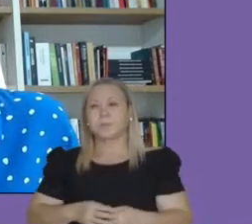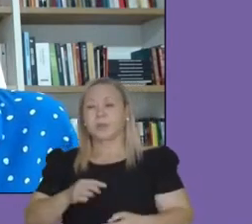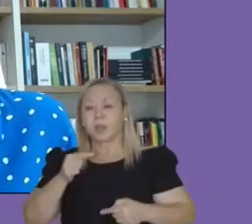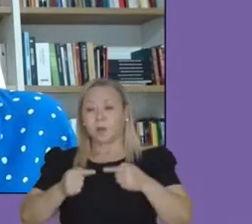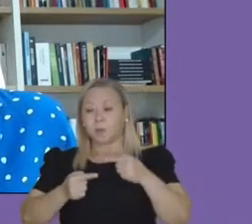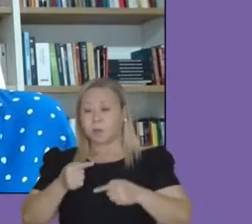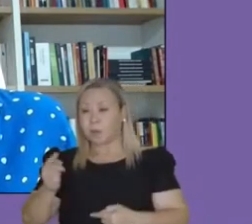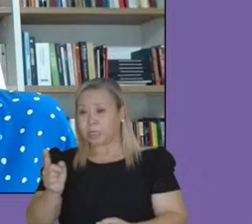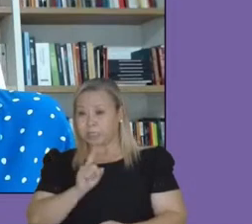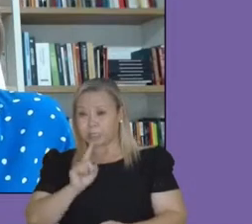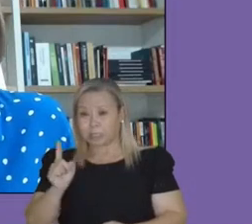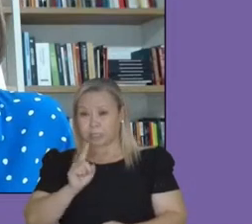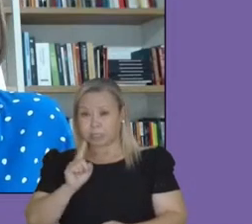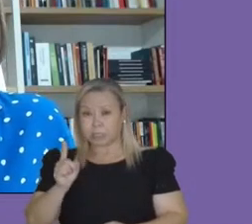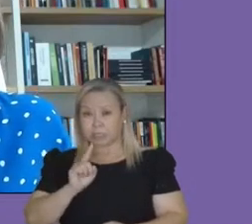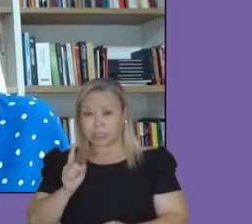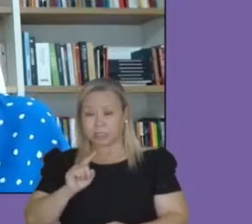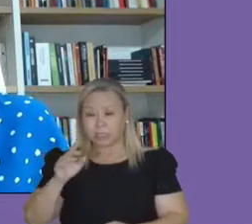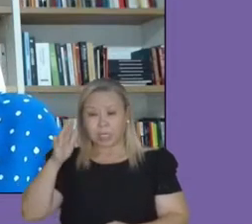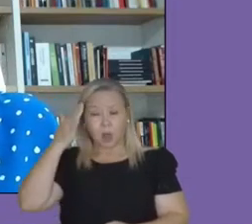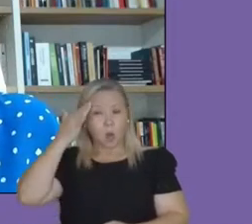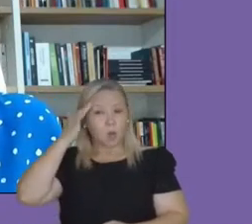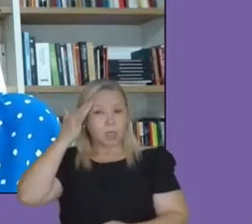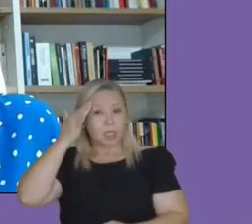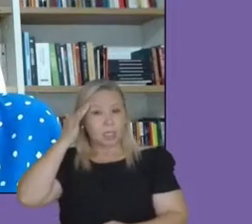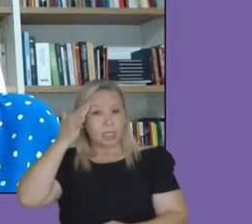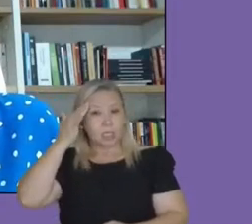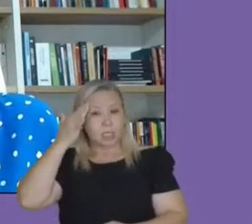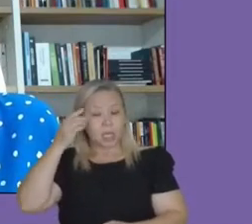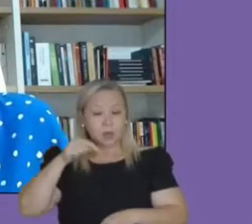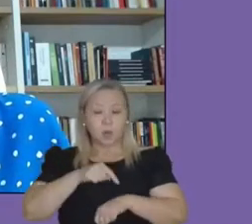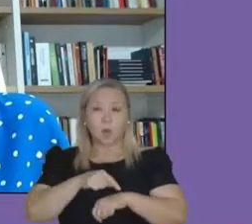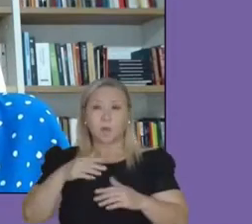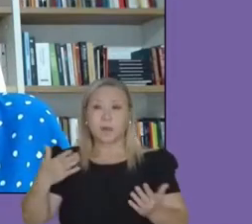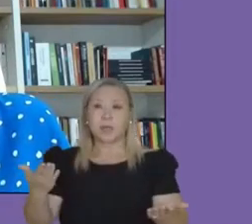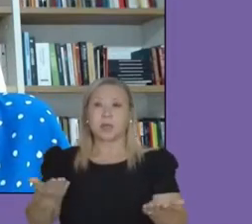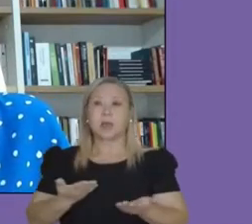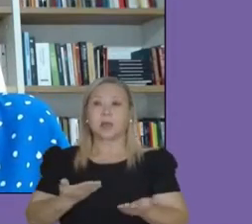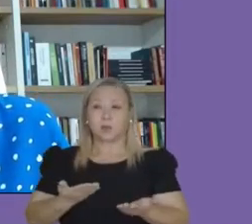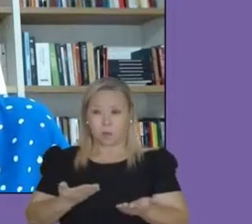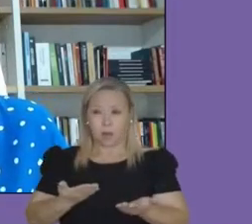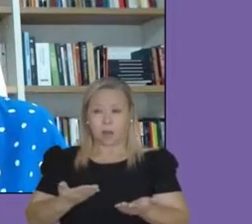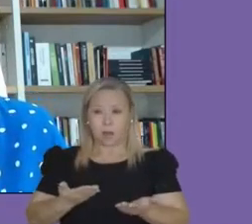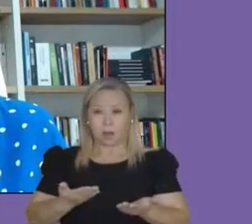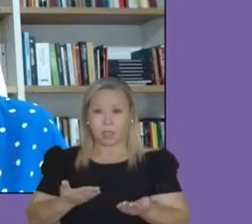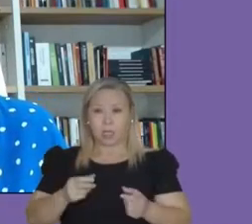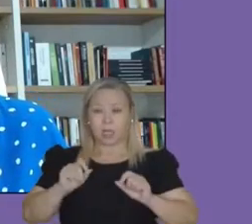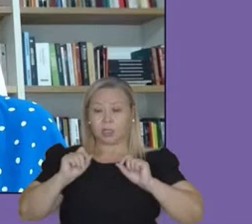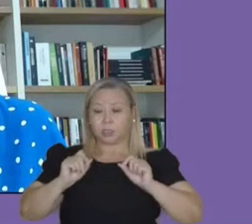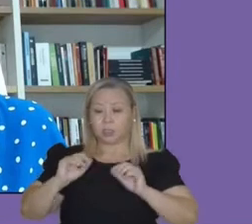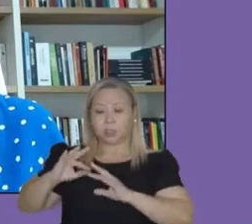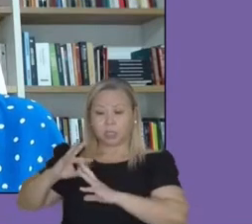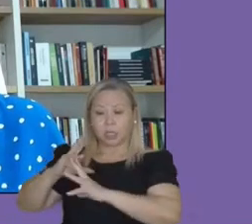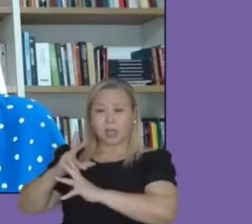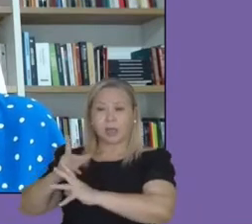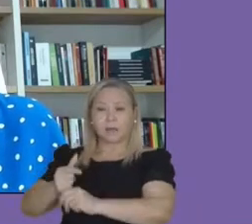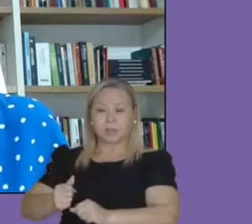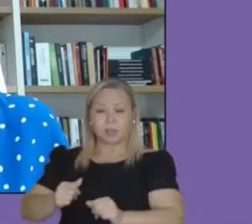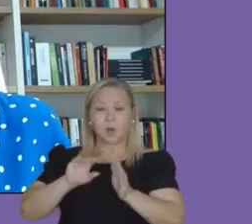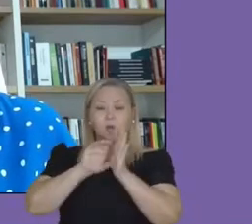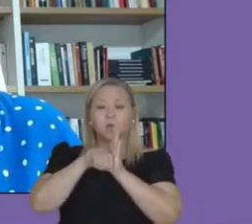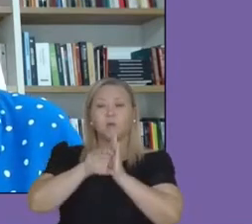não compreendem o momento atual, histórico, de revisão do conceito